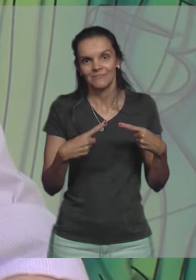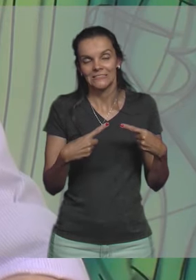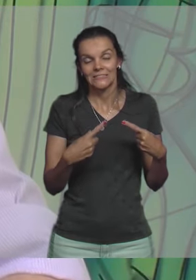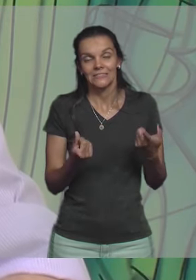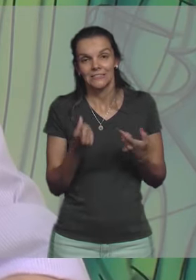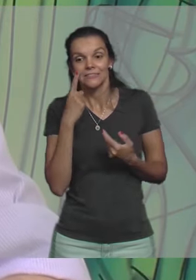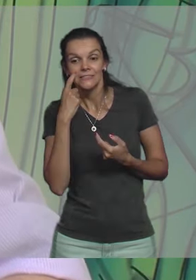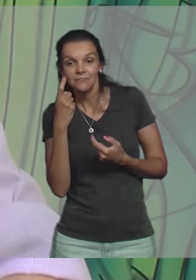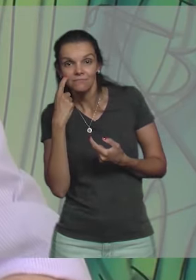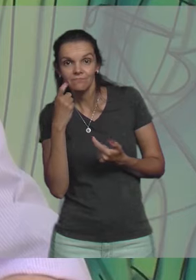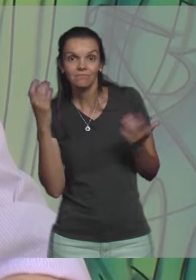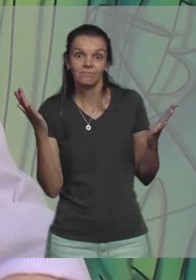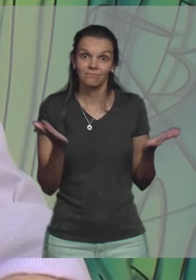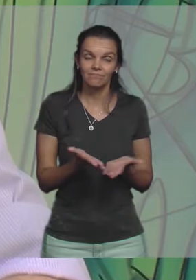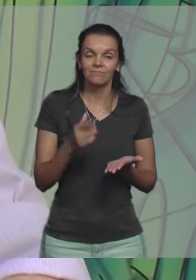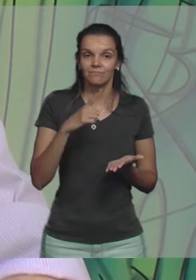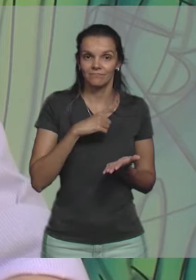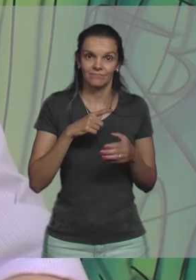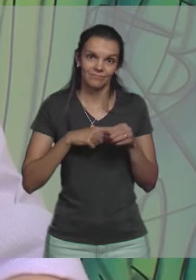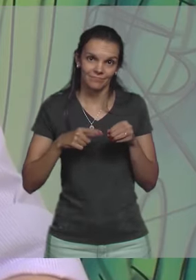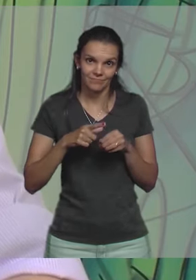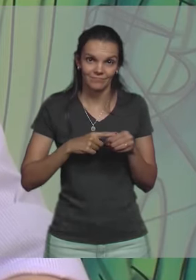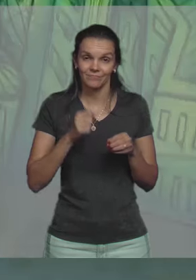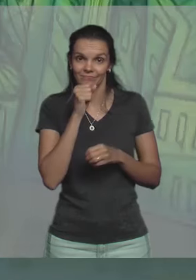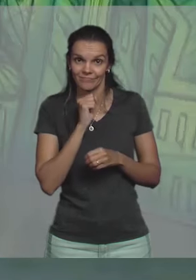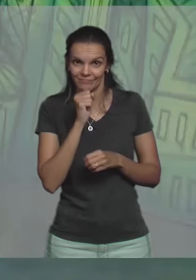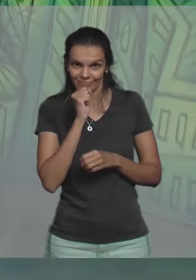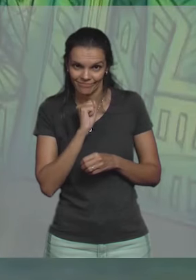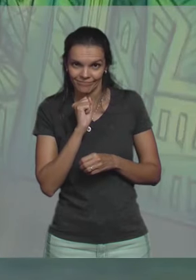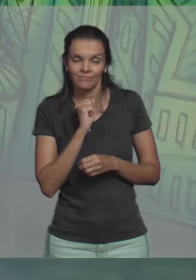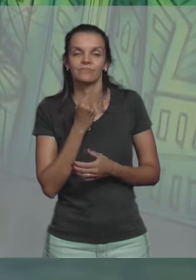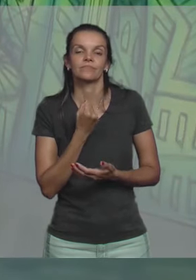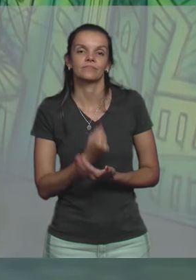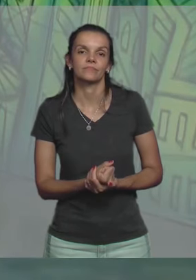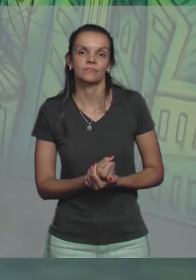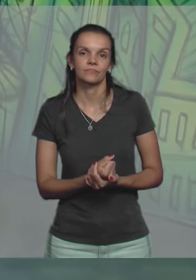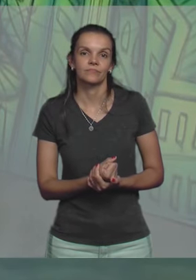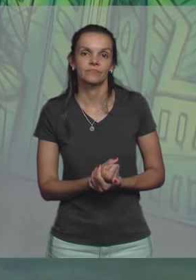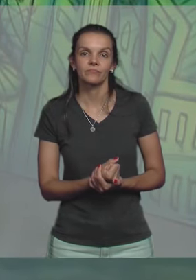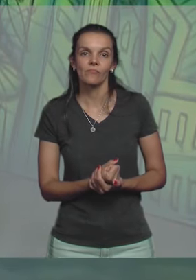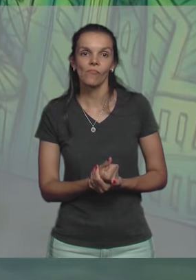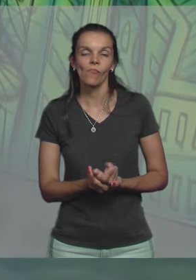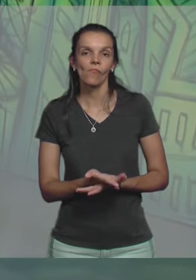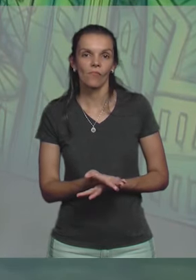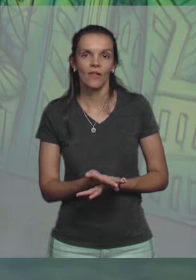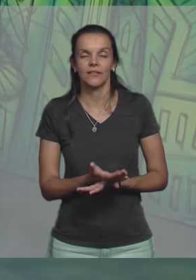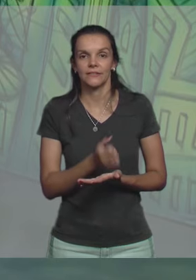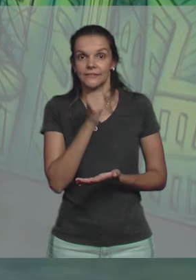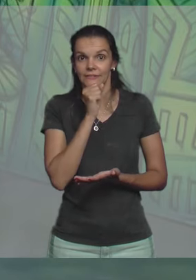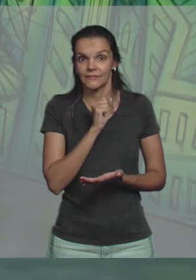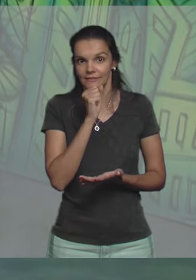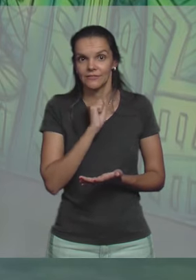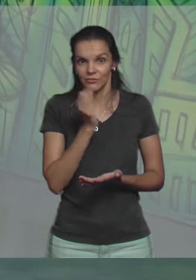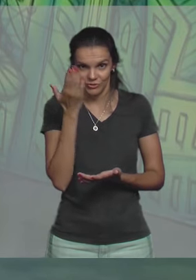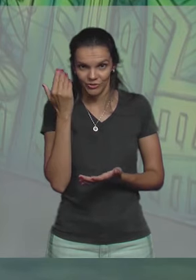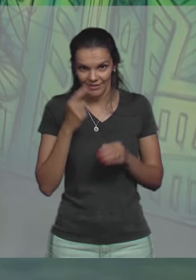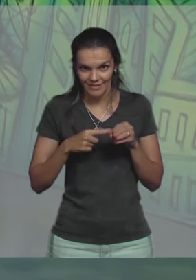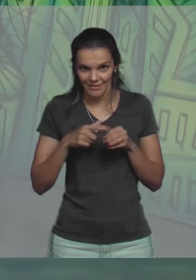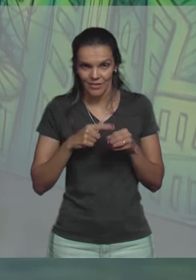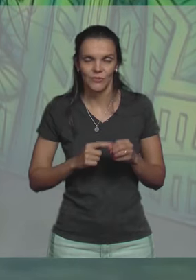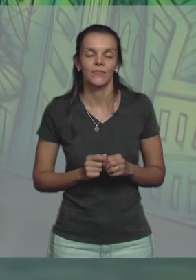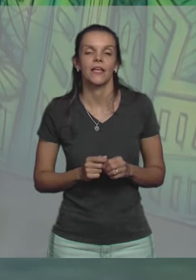de interesses que nós temos hoje nas cidades antigas. Basicamente todas as cidades que estão já existentes há muitos anos. As cidades novas,